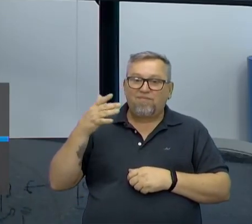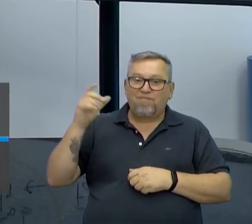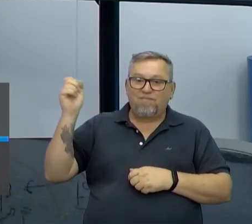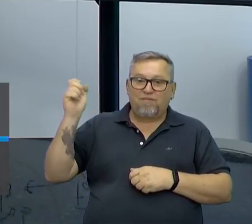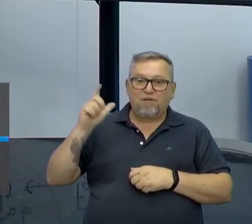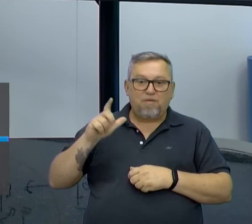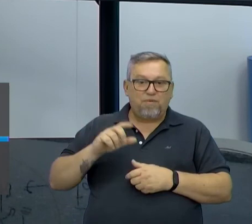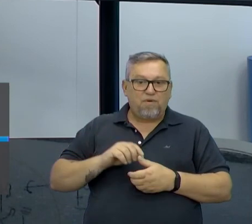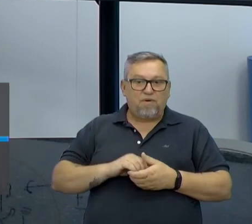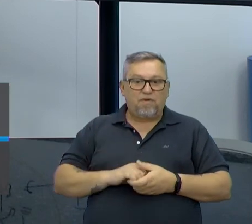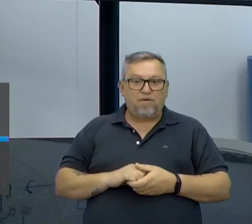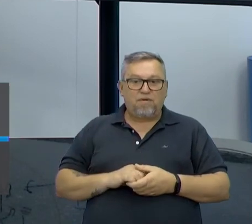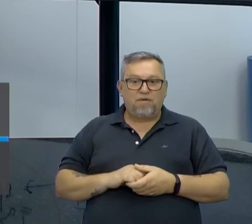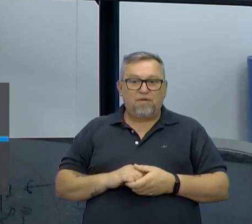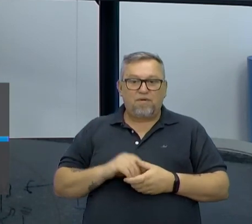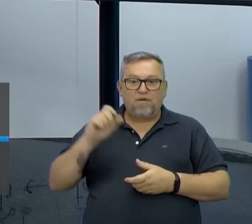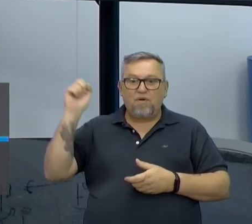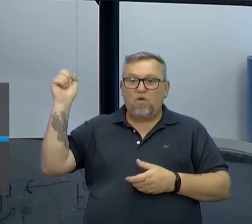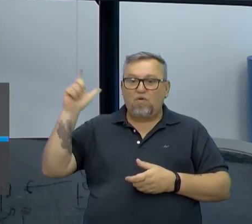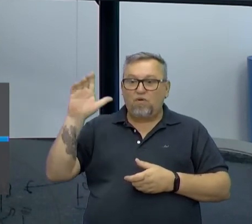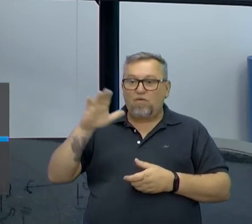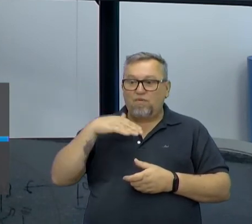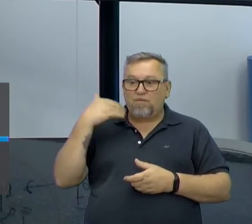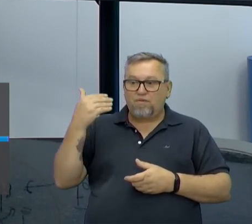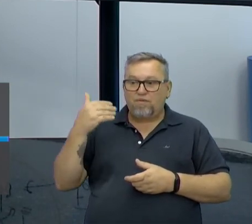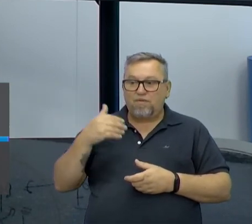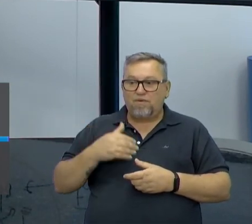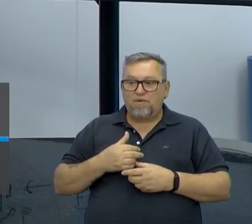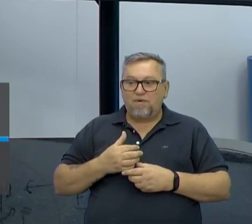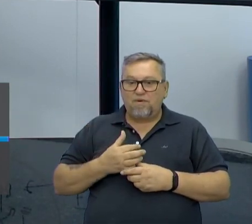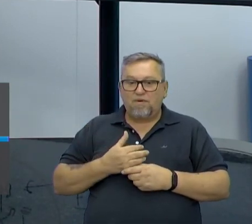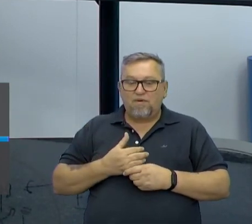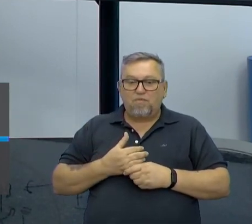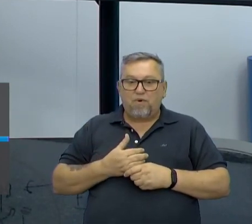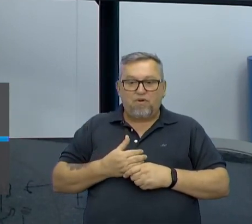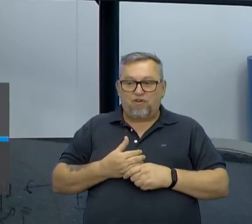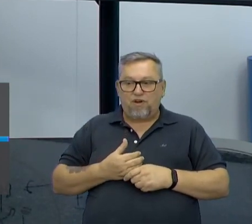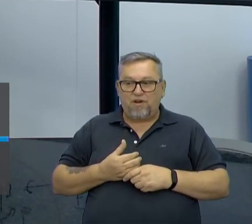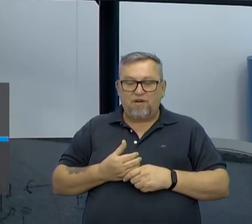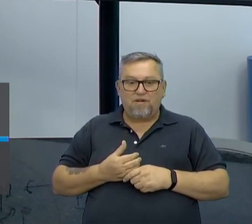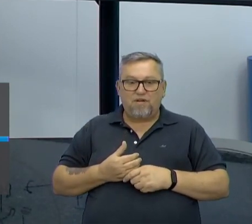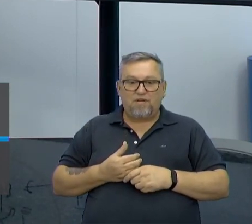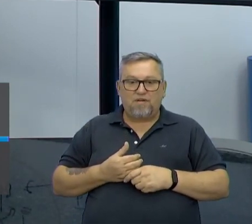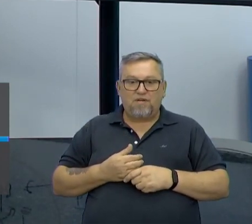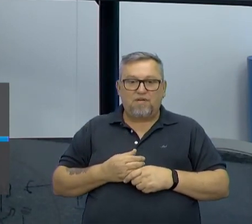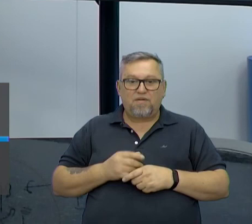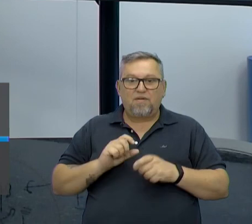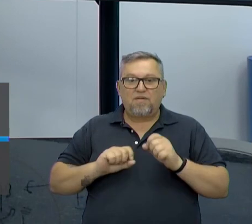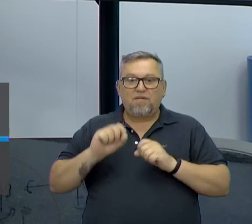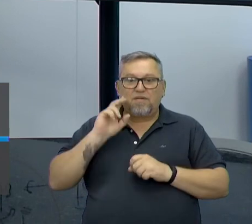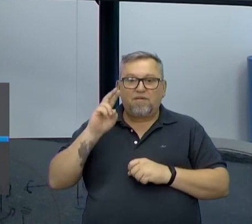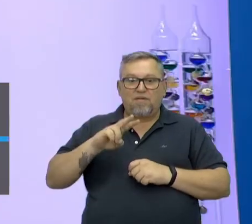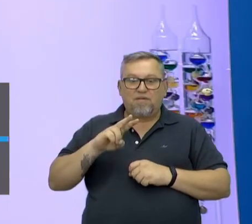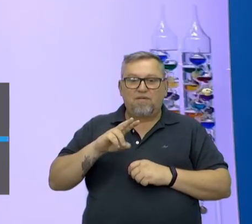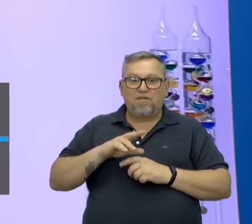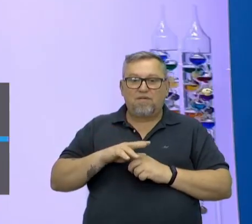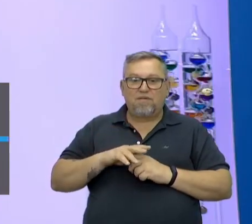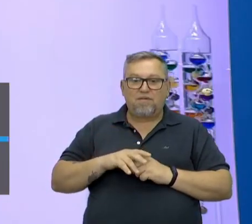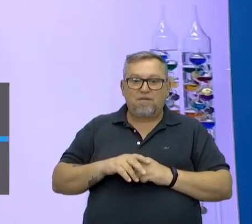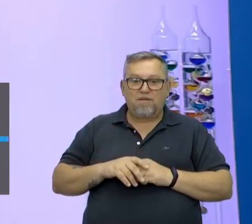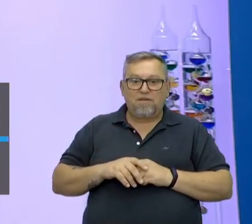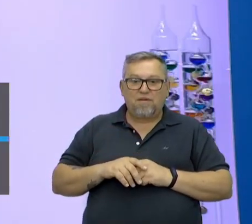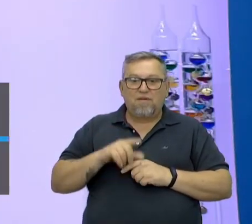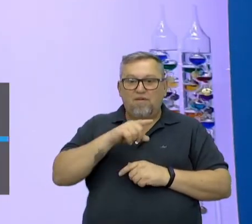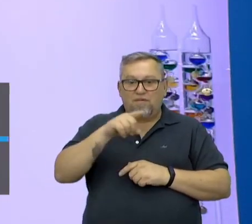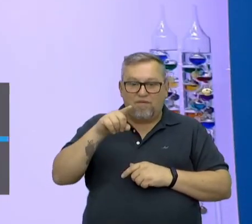Sol? O Sol vai morrer, Gibalina? O que você acha? É uma pergunta interessante. Mas,